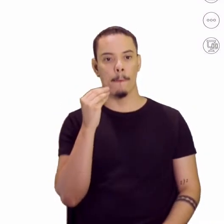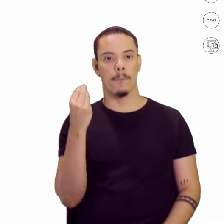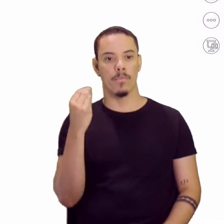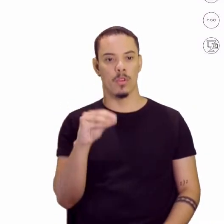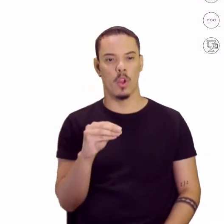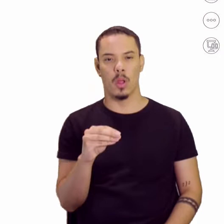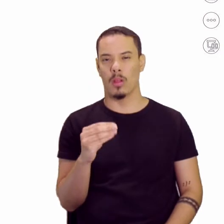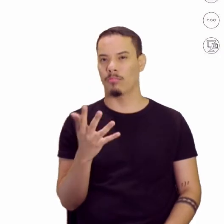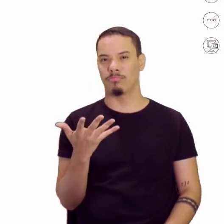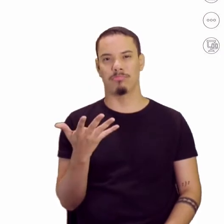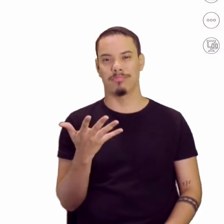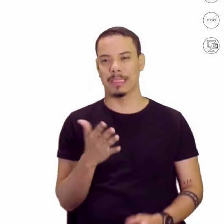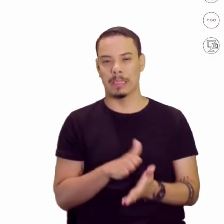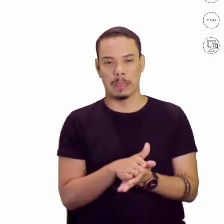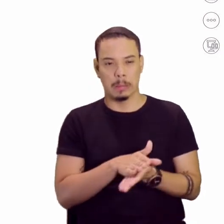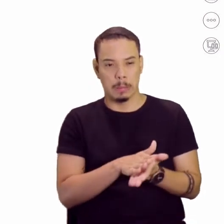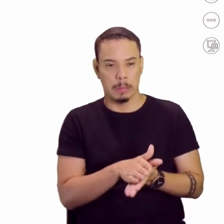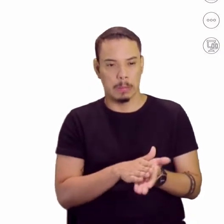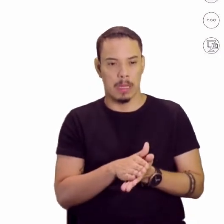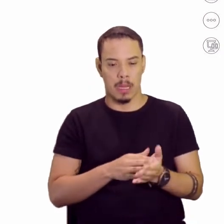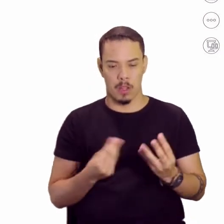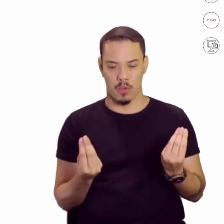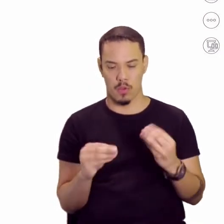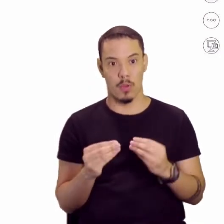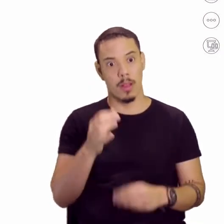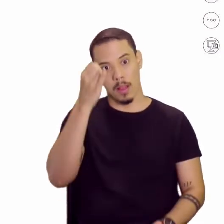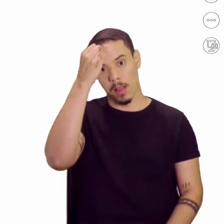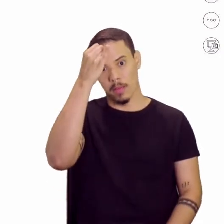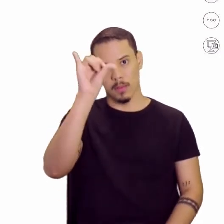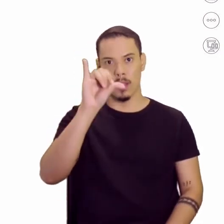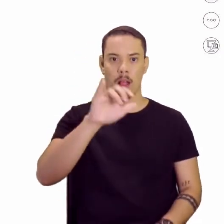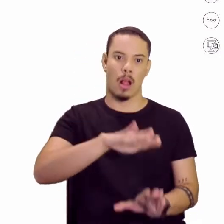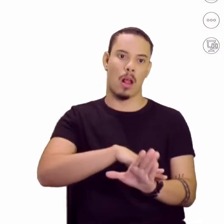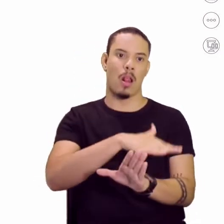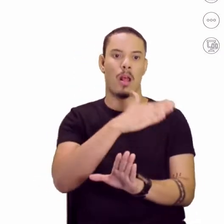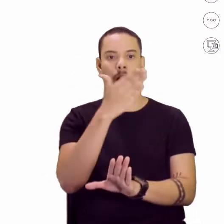colocar cimento embaixo com macacos hidráulicos para evitar que ela caísse.